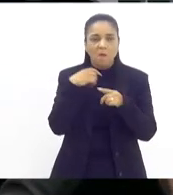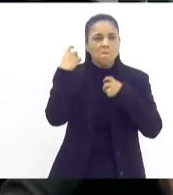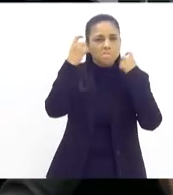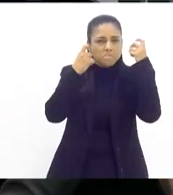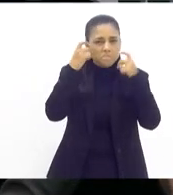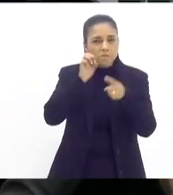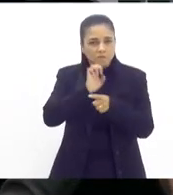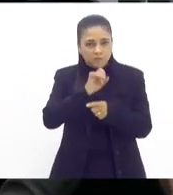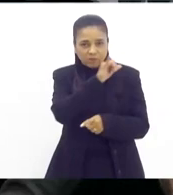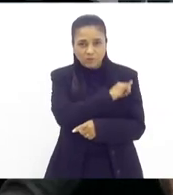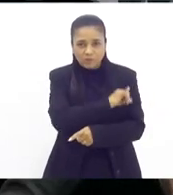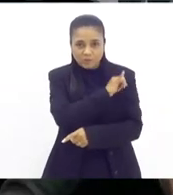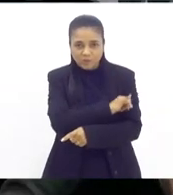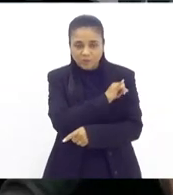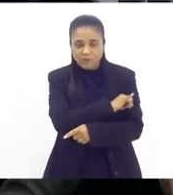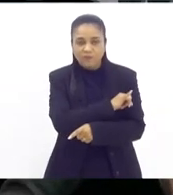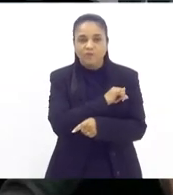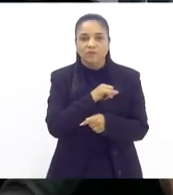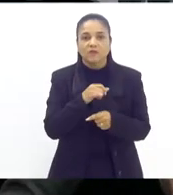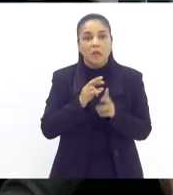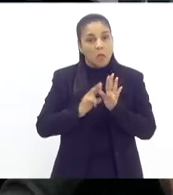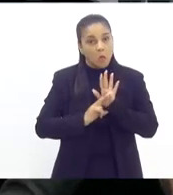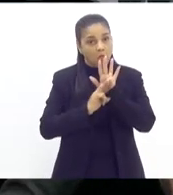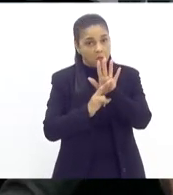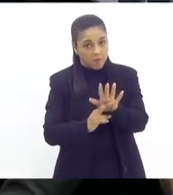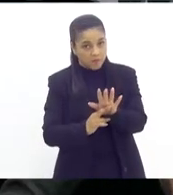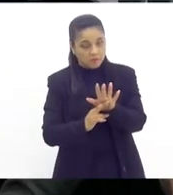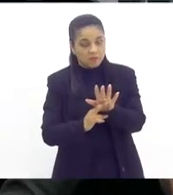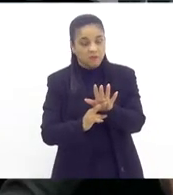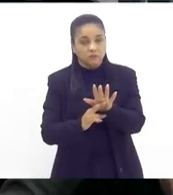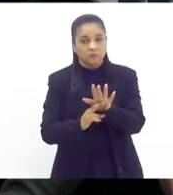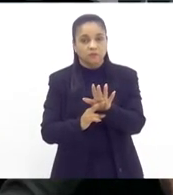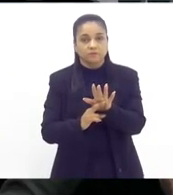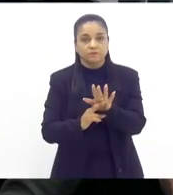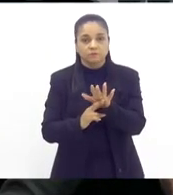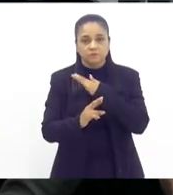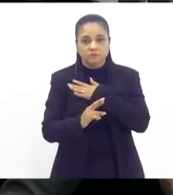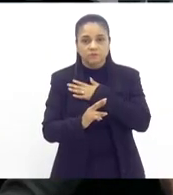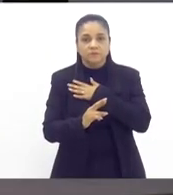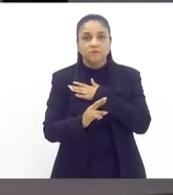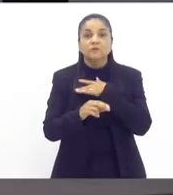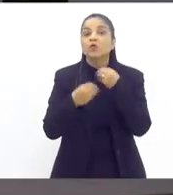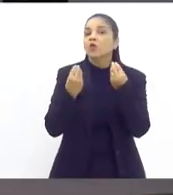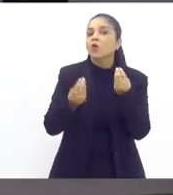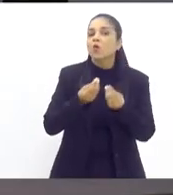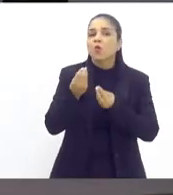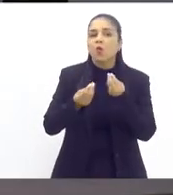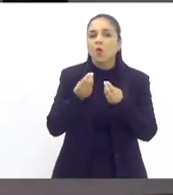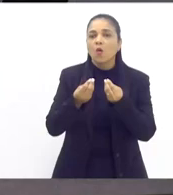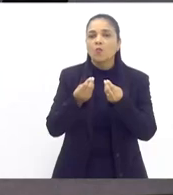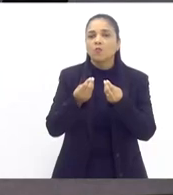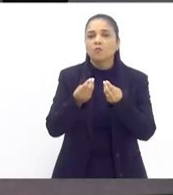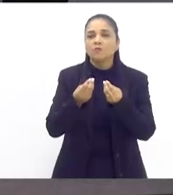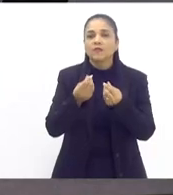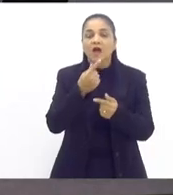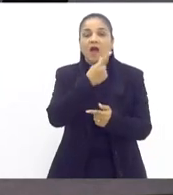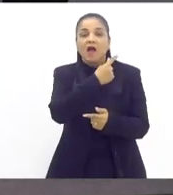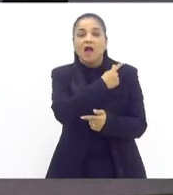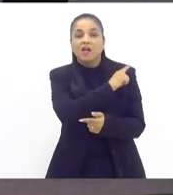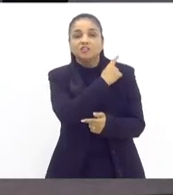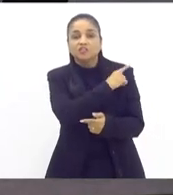estado do Rio de Janeiro e a quem eu represento aqui é como é que vão ficar as questões da gestão do